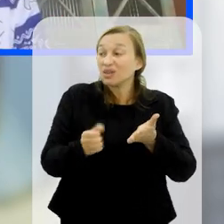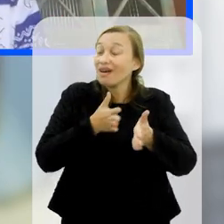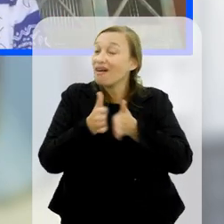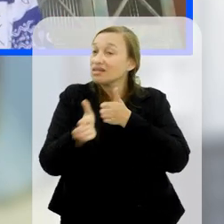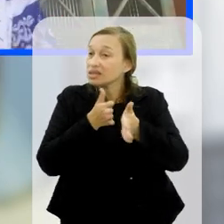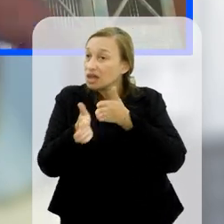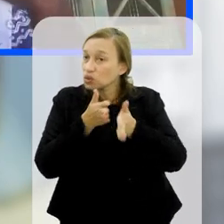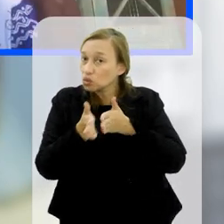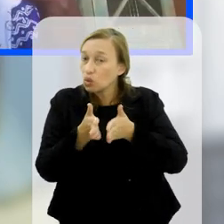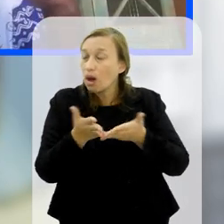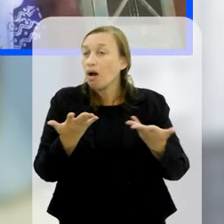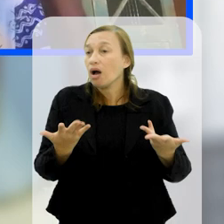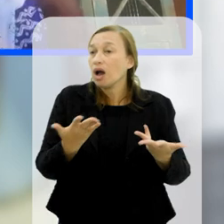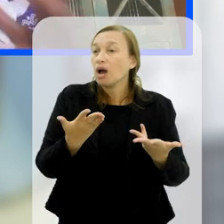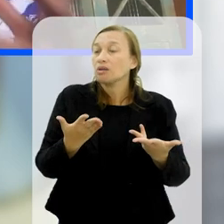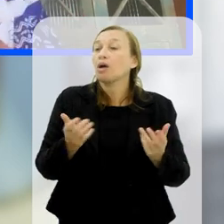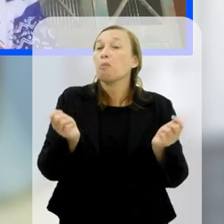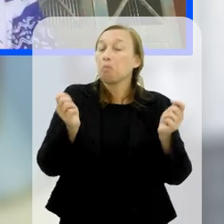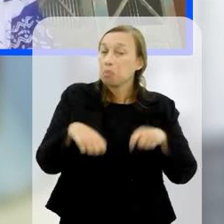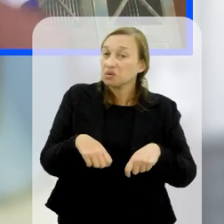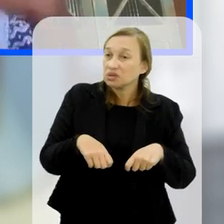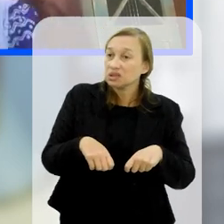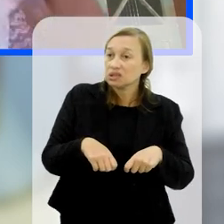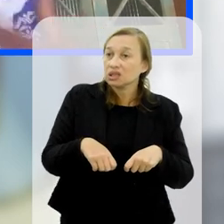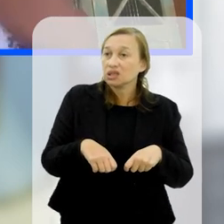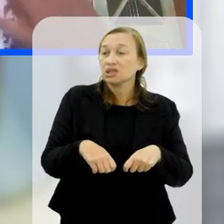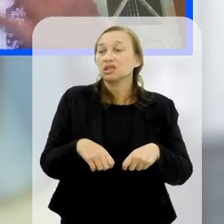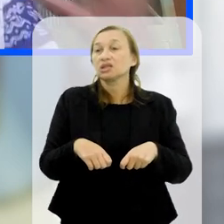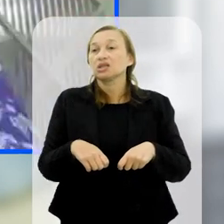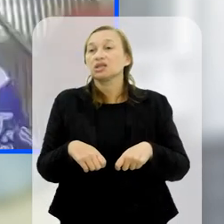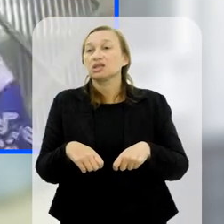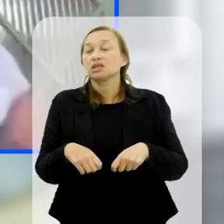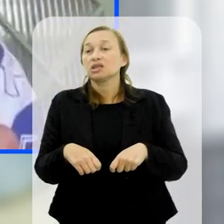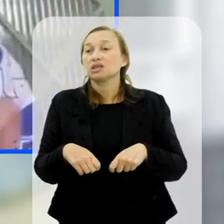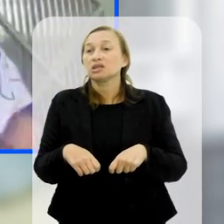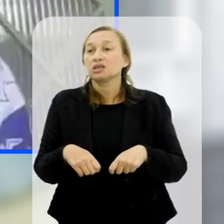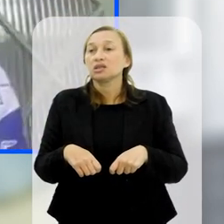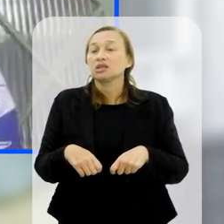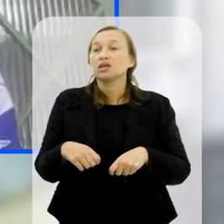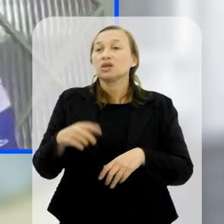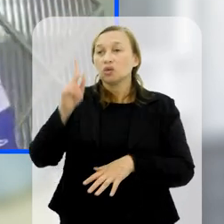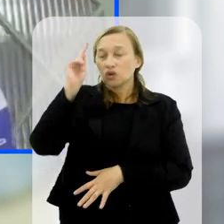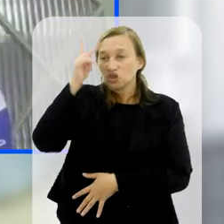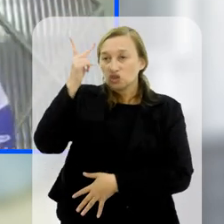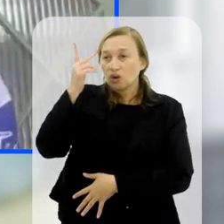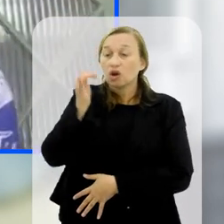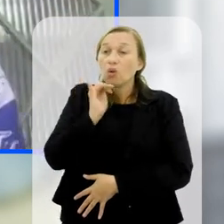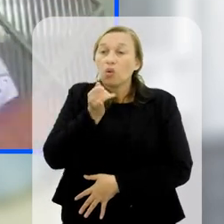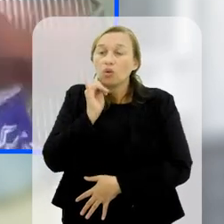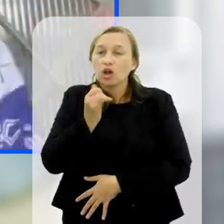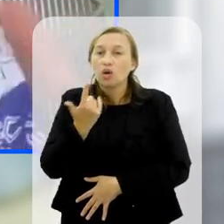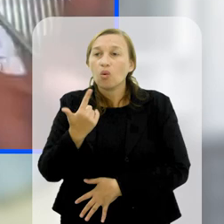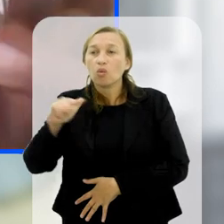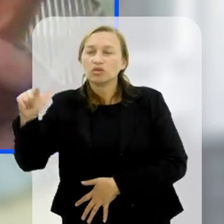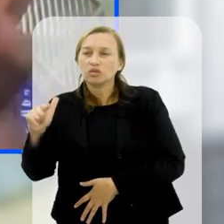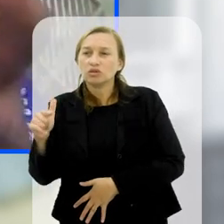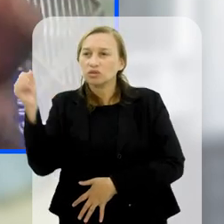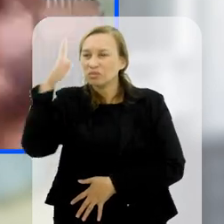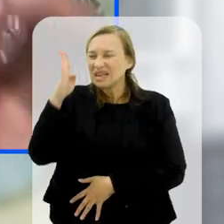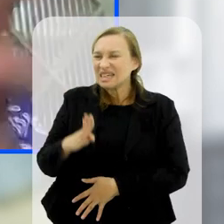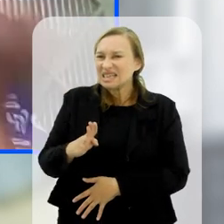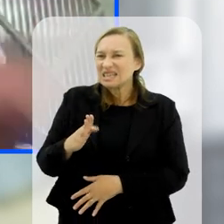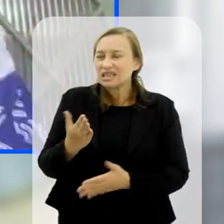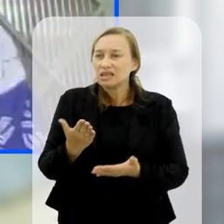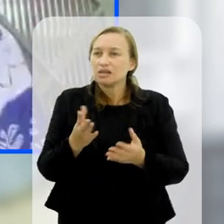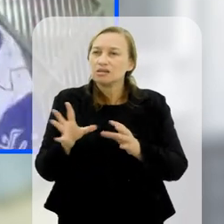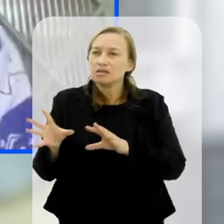acesso a possibilidade de contar um pouco mais outras histórias sobre o Brasil e sair desse